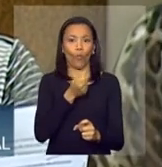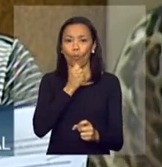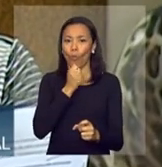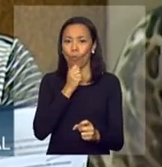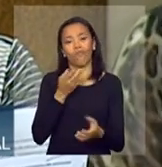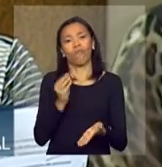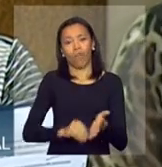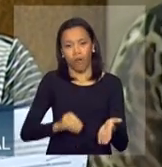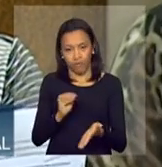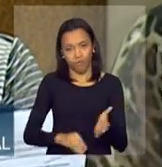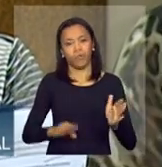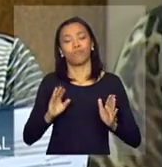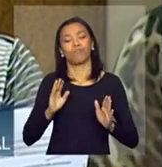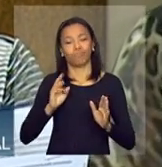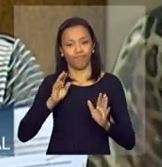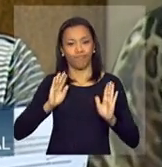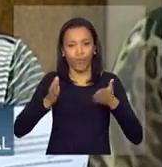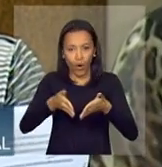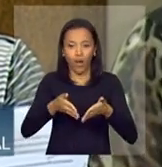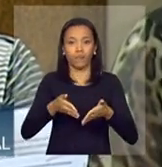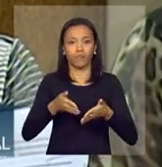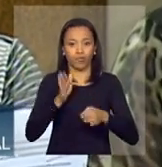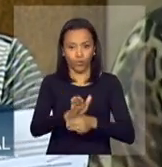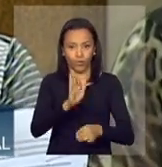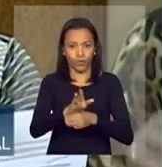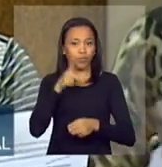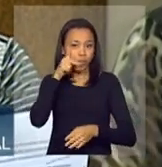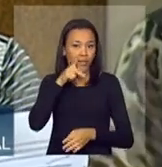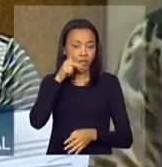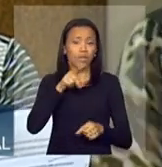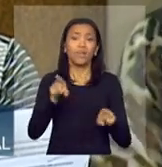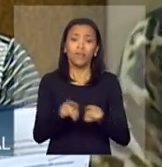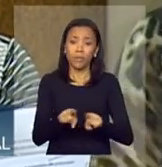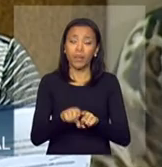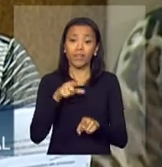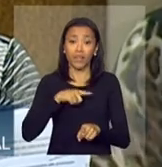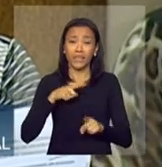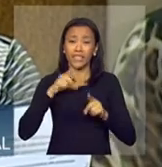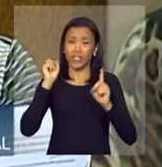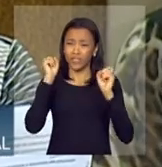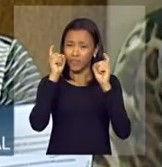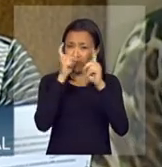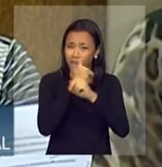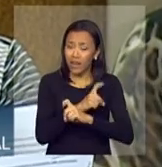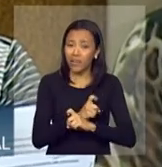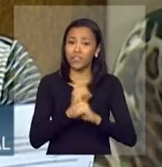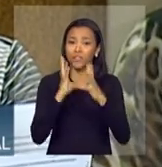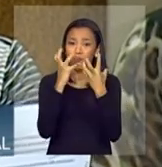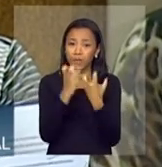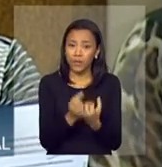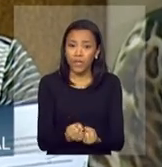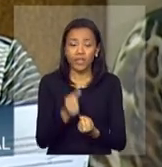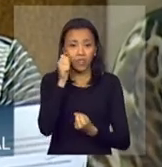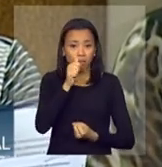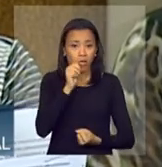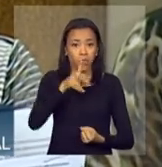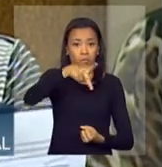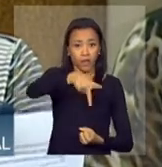muito vagas. Há também dificuldades de real participação da mulher no PAA e no